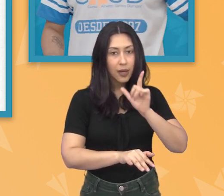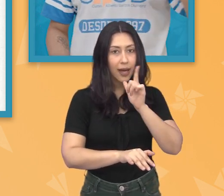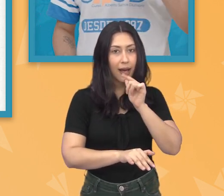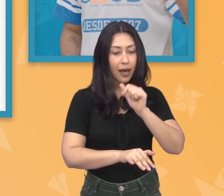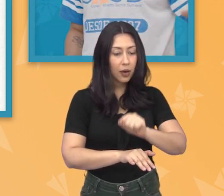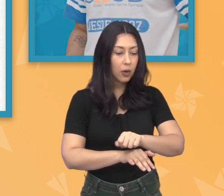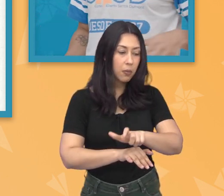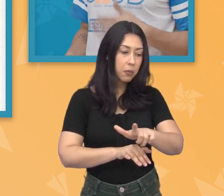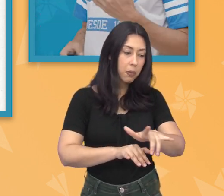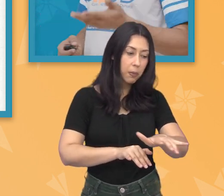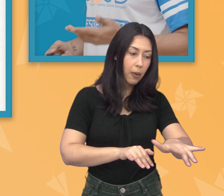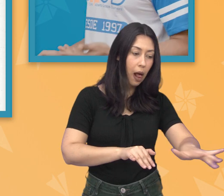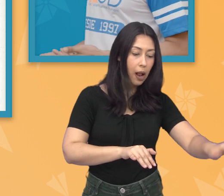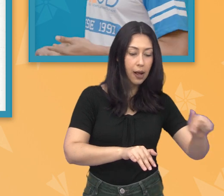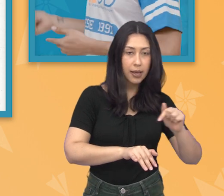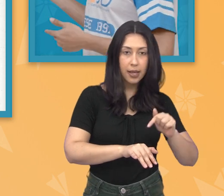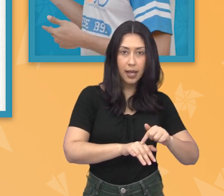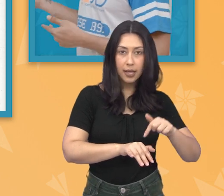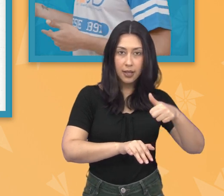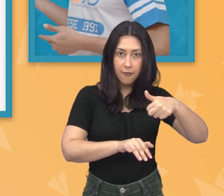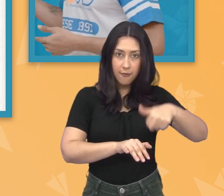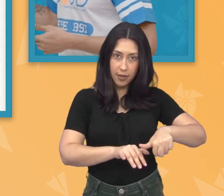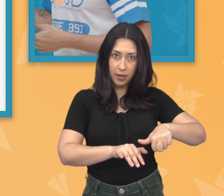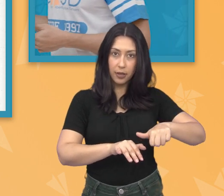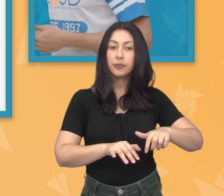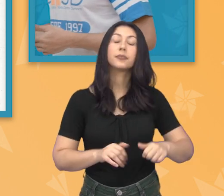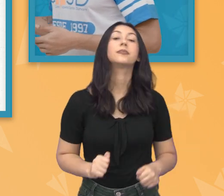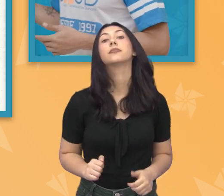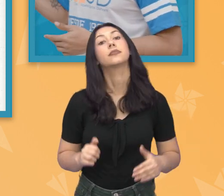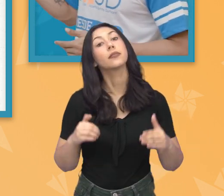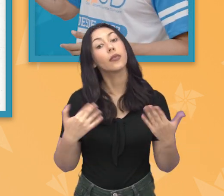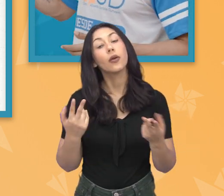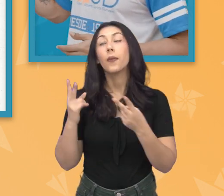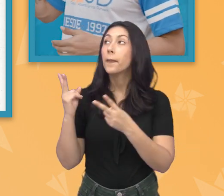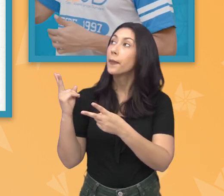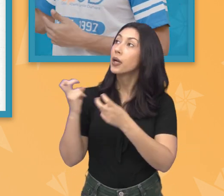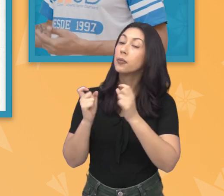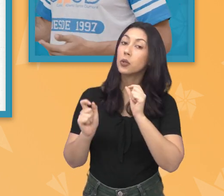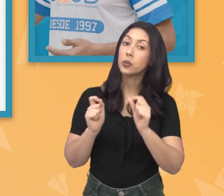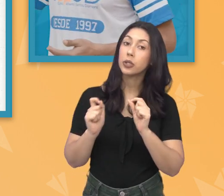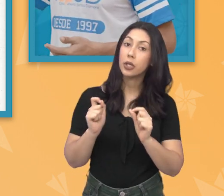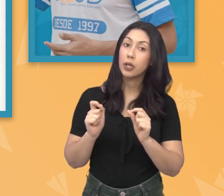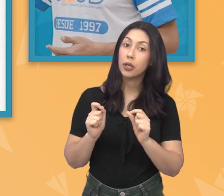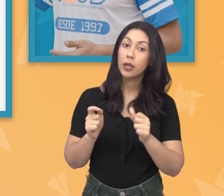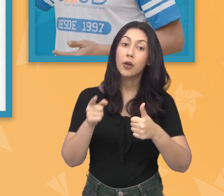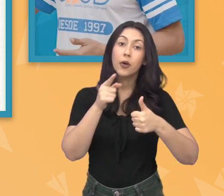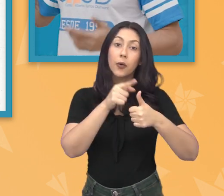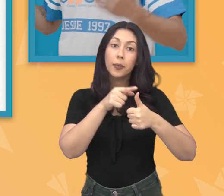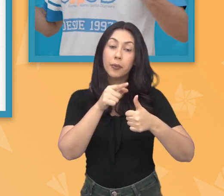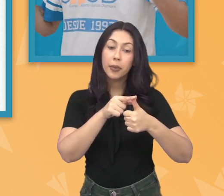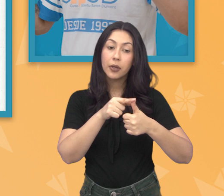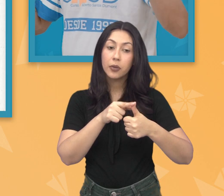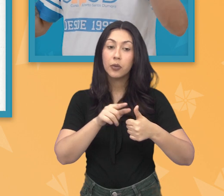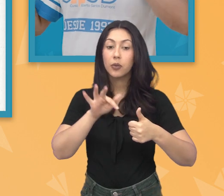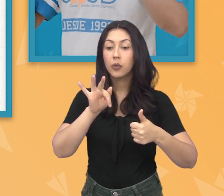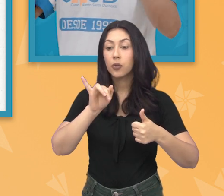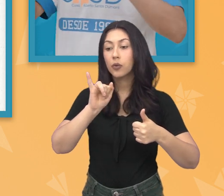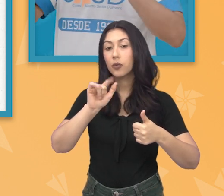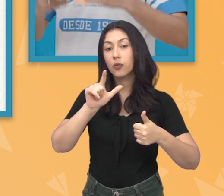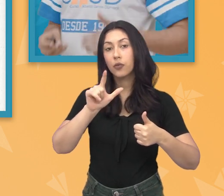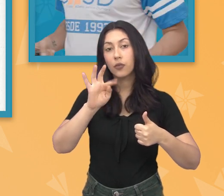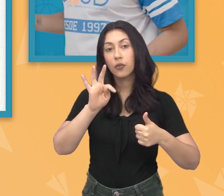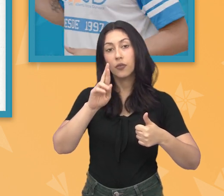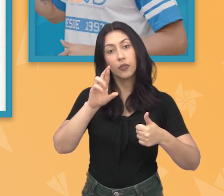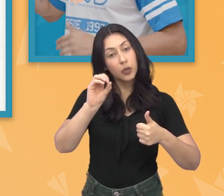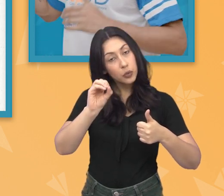finalmente voltar para os rios e córregos. Né, então, onde a gente pode ver, como a gente falou no começo ali, separação de filtros, né, através de